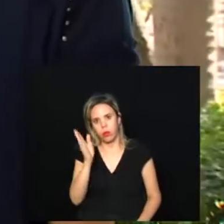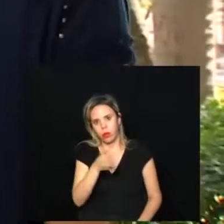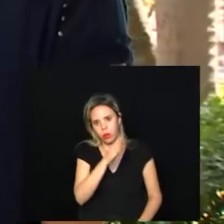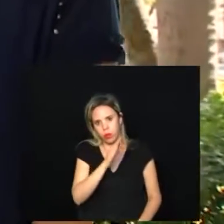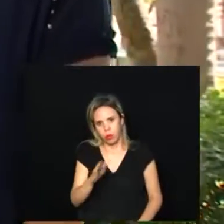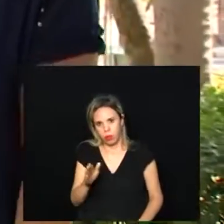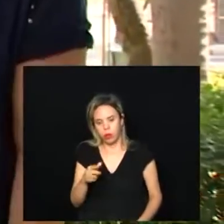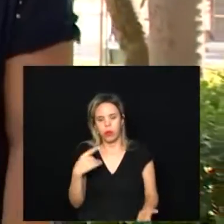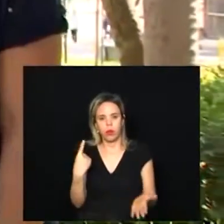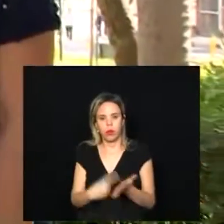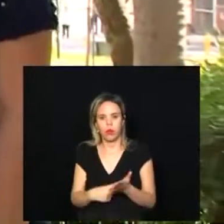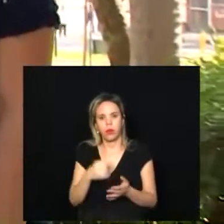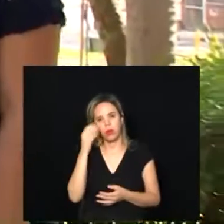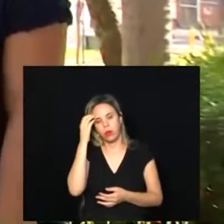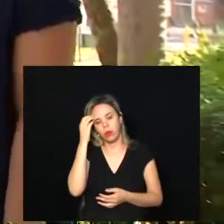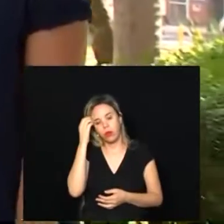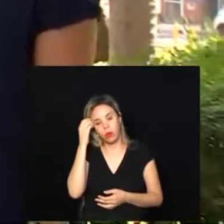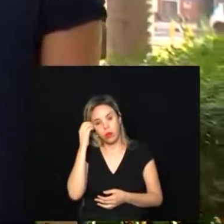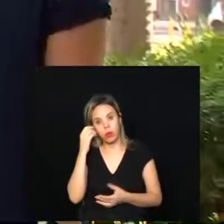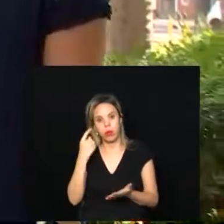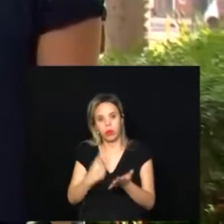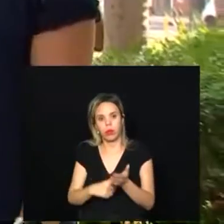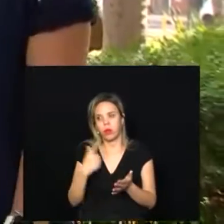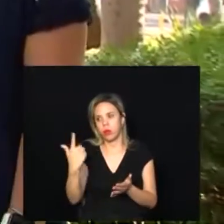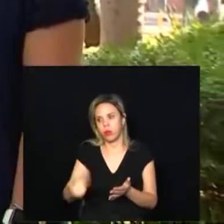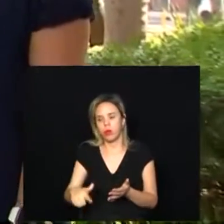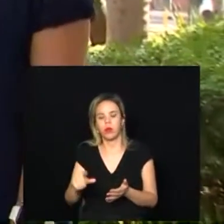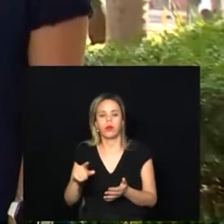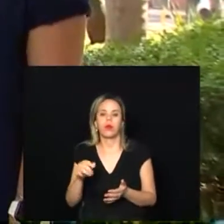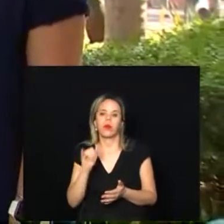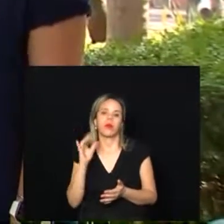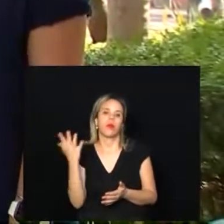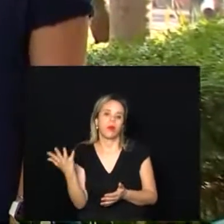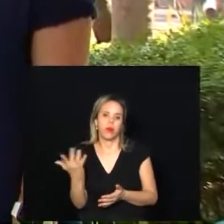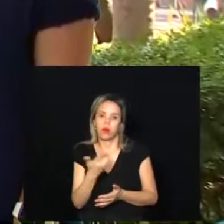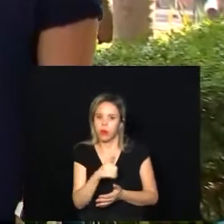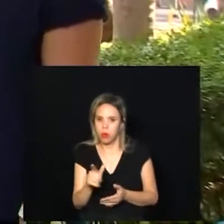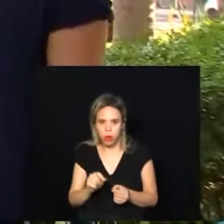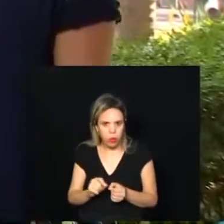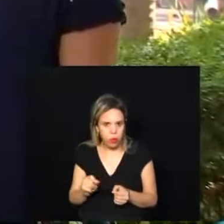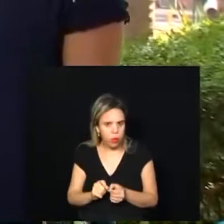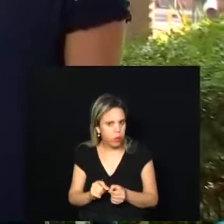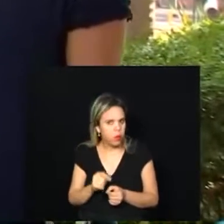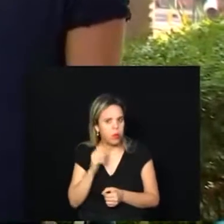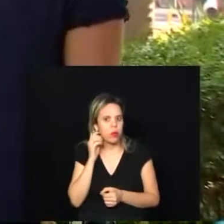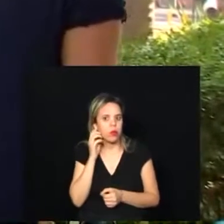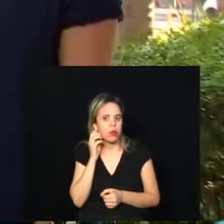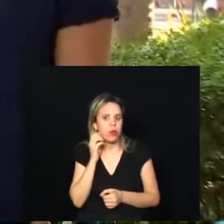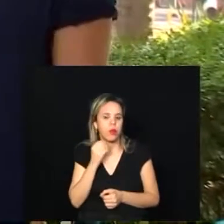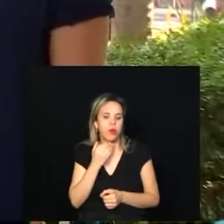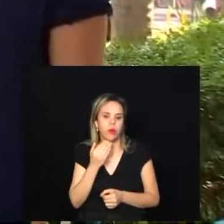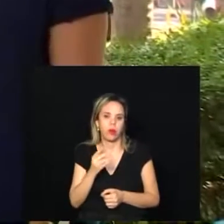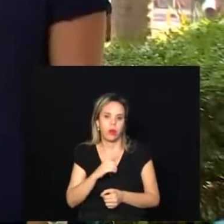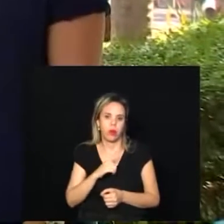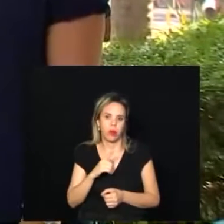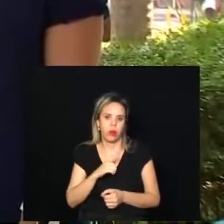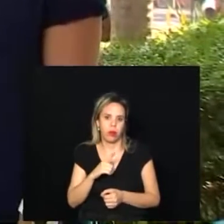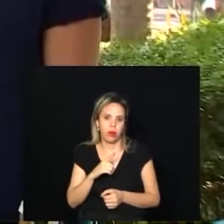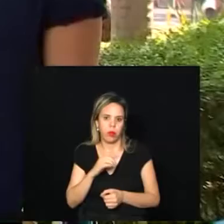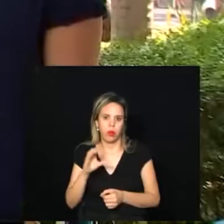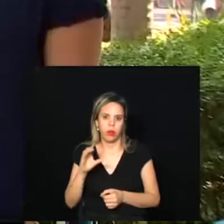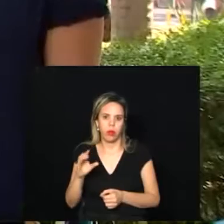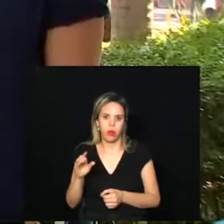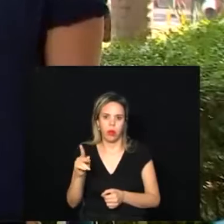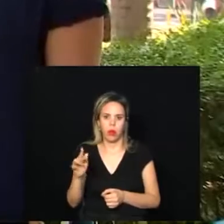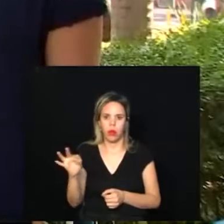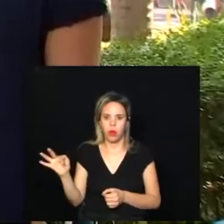cancele o seu agendamento e remarque. Se não fizer esse procedimento, ela terá o